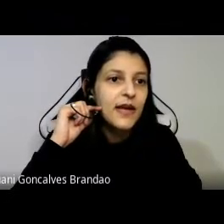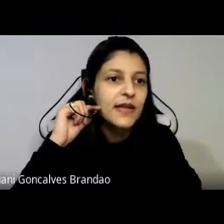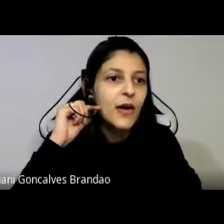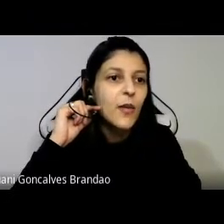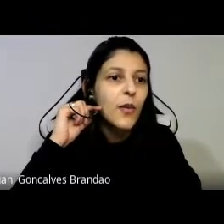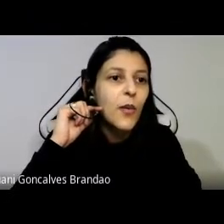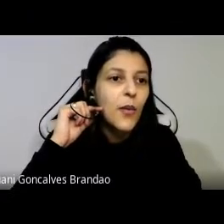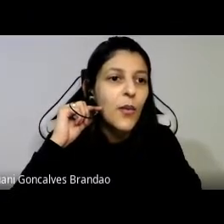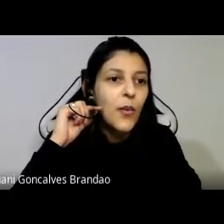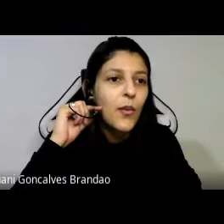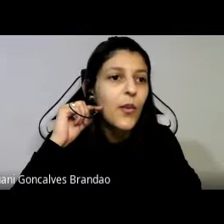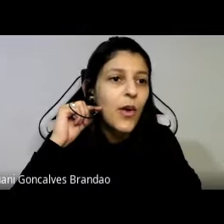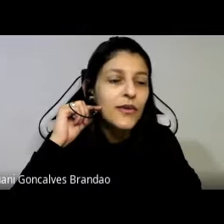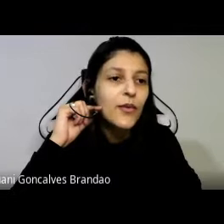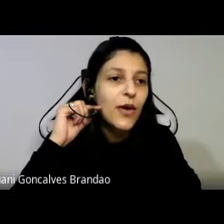Então,